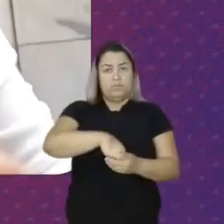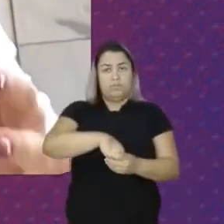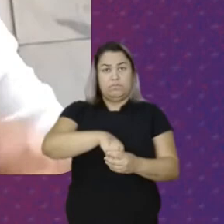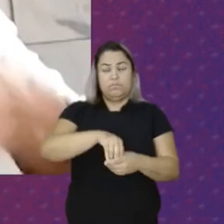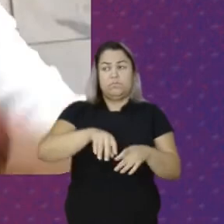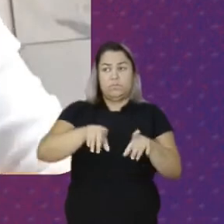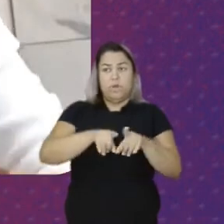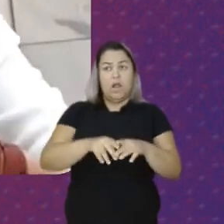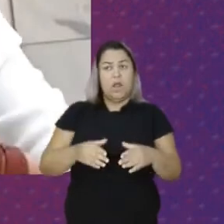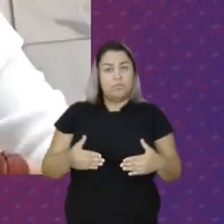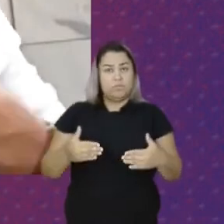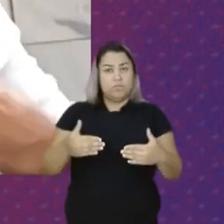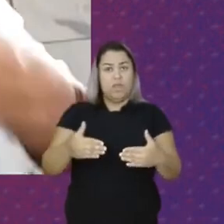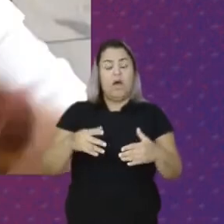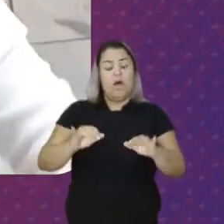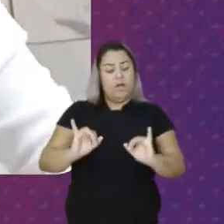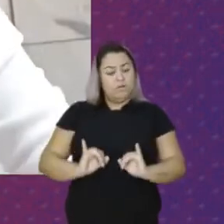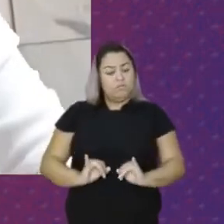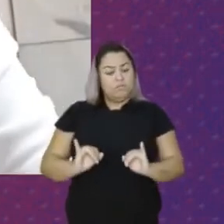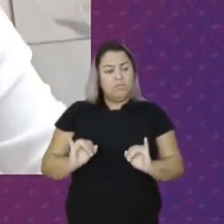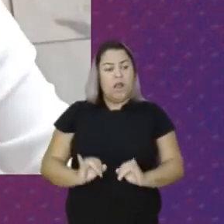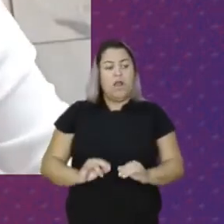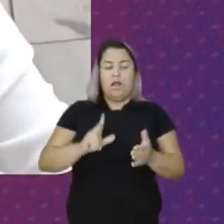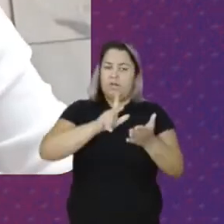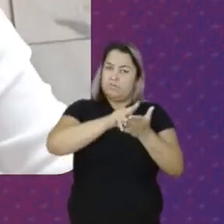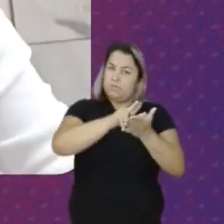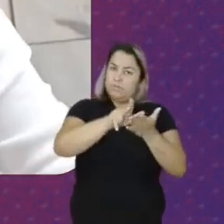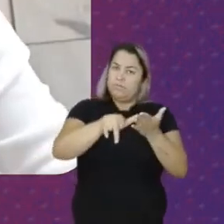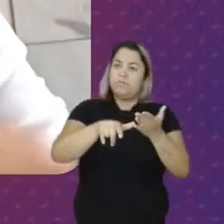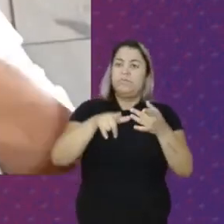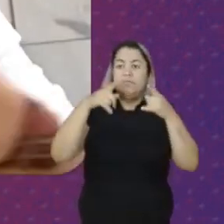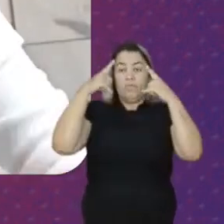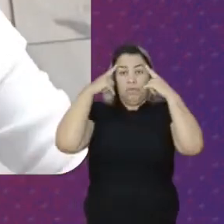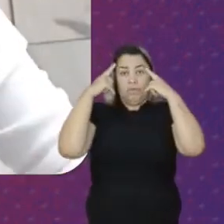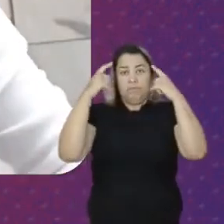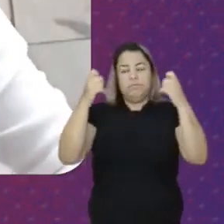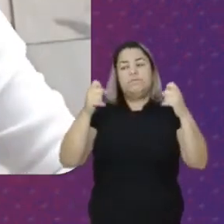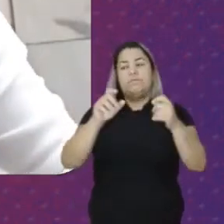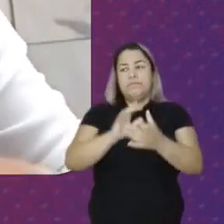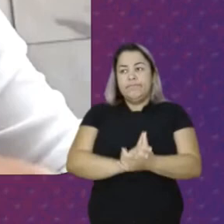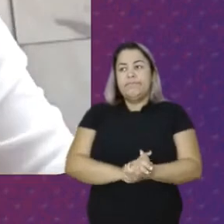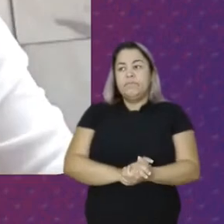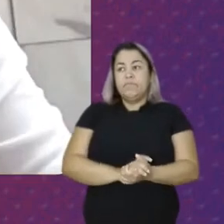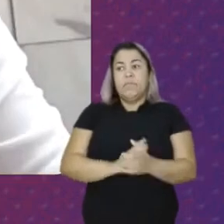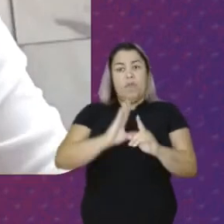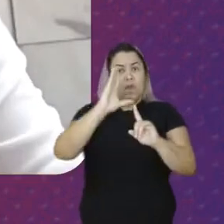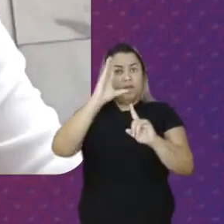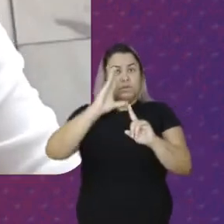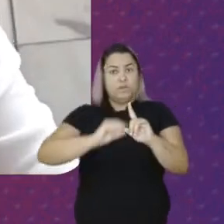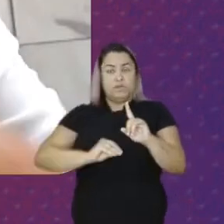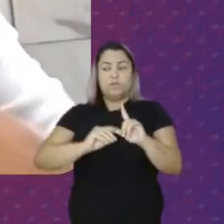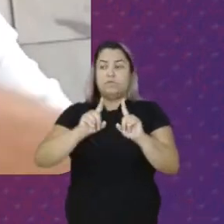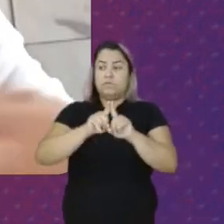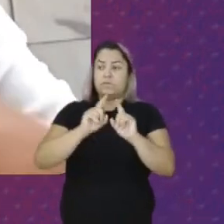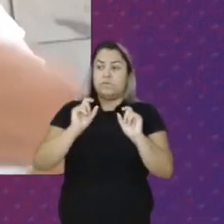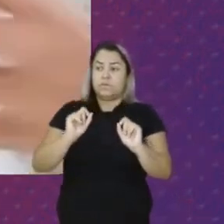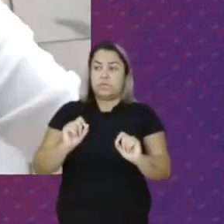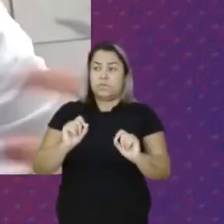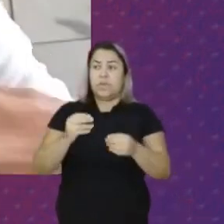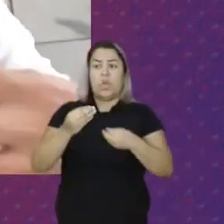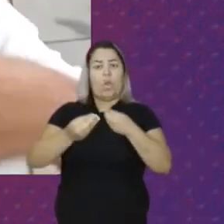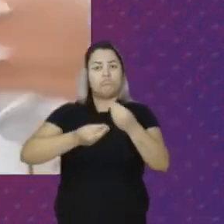dessas frentes e que sofrem uma série de violências, de assédios, que, como